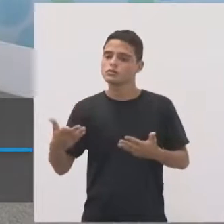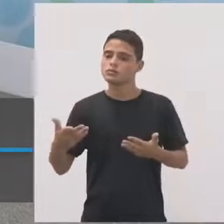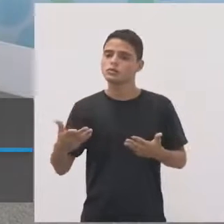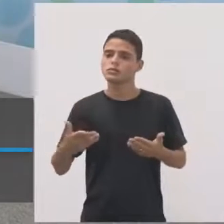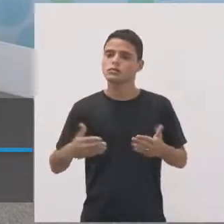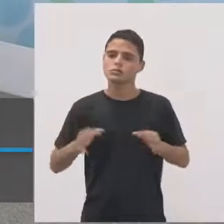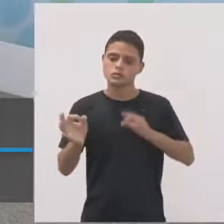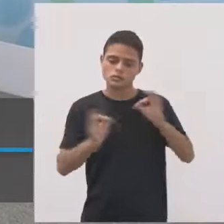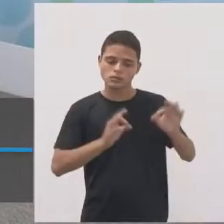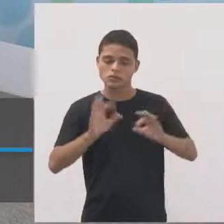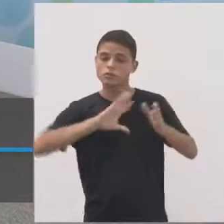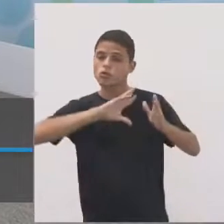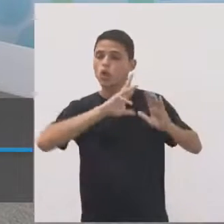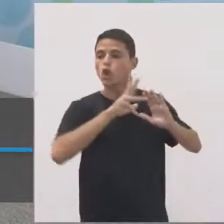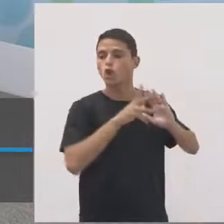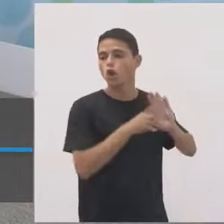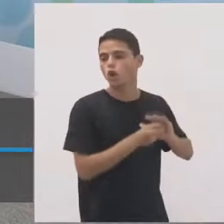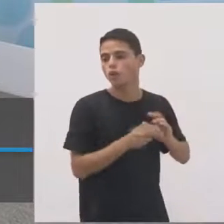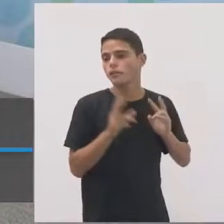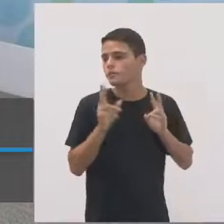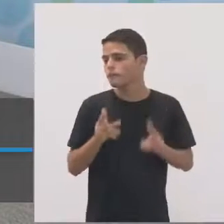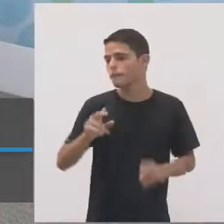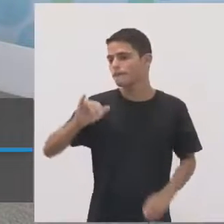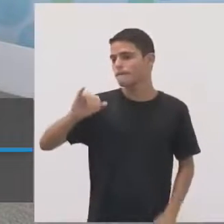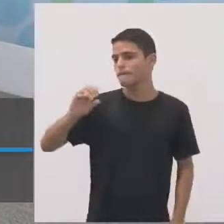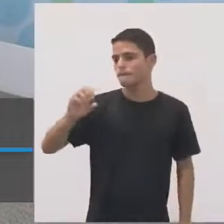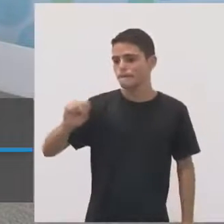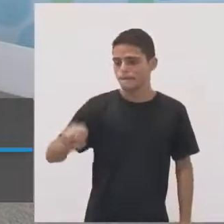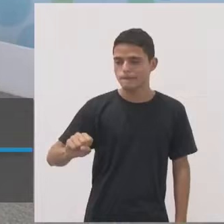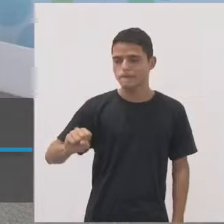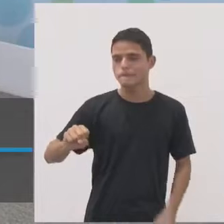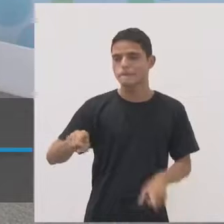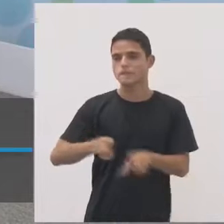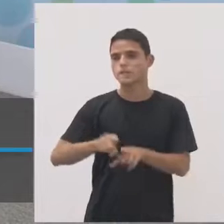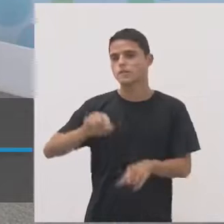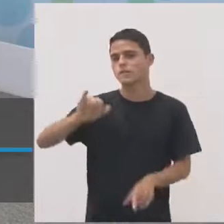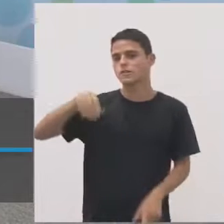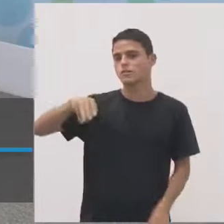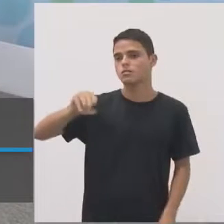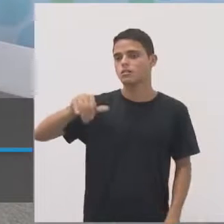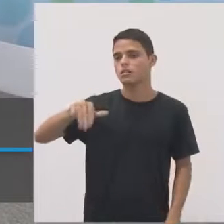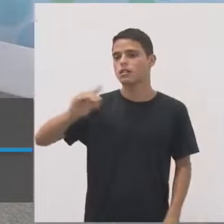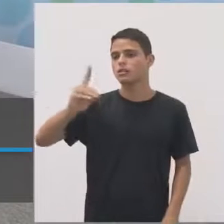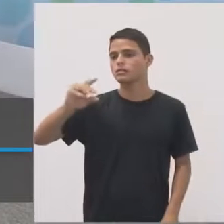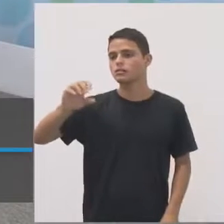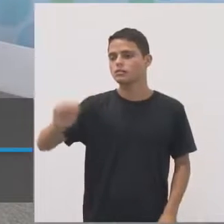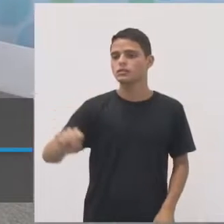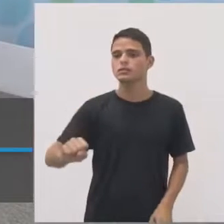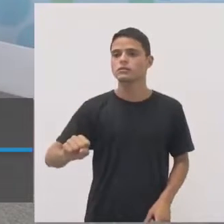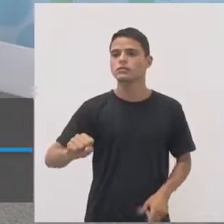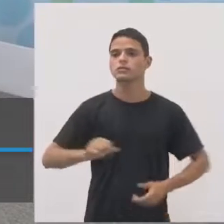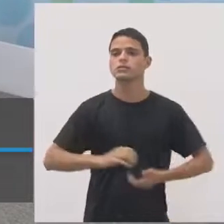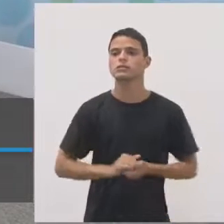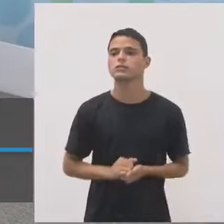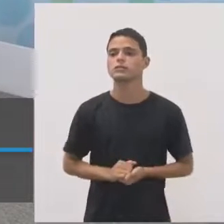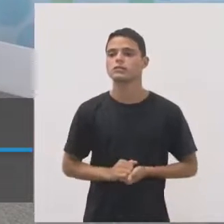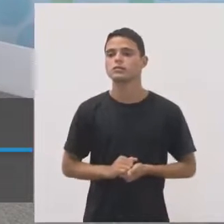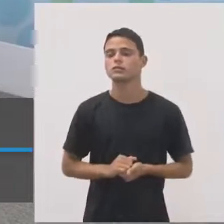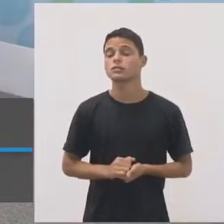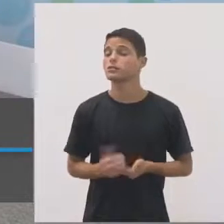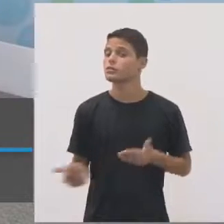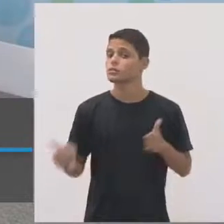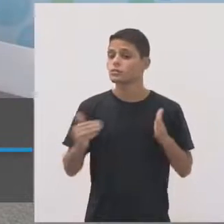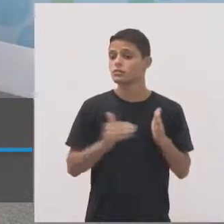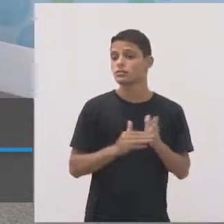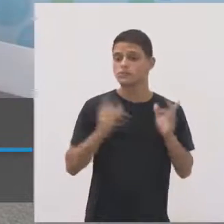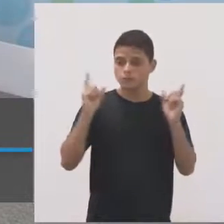totalmente desenvolvido que nem o Windows, que nem o iOS, que já deixou tudo pronto, que nem o Google também tem um que eu vou falar também, que não está chegando mais no